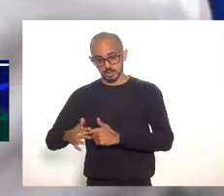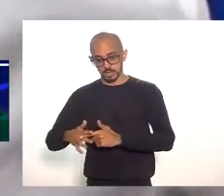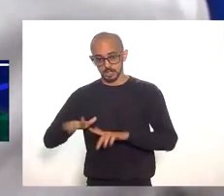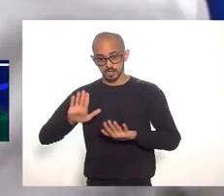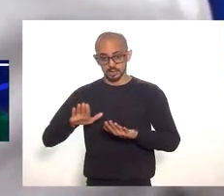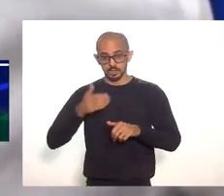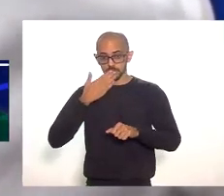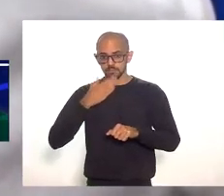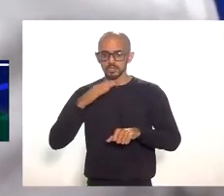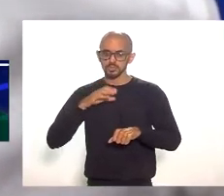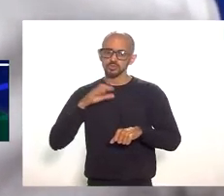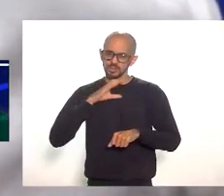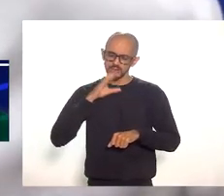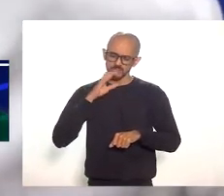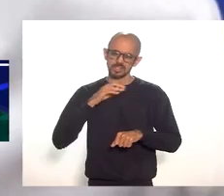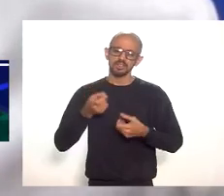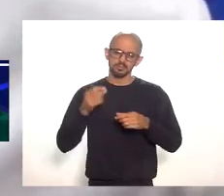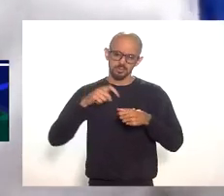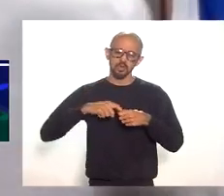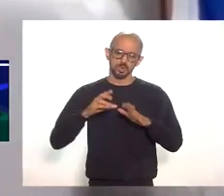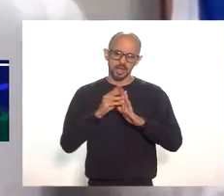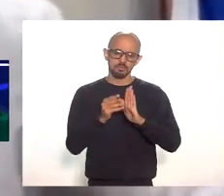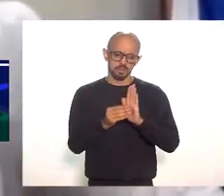dê celeridade também no retorno à pauta. Obrigado. Ok.